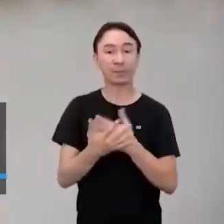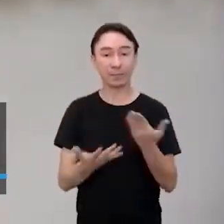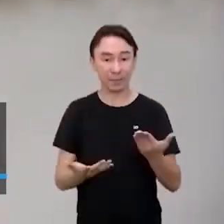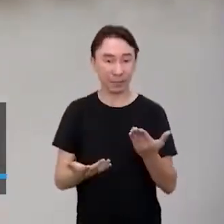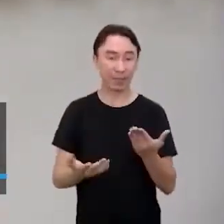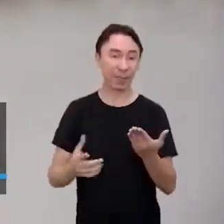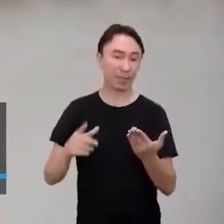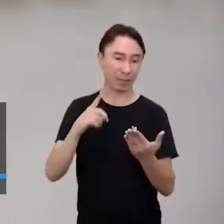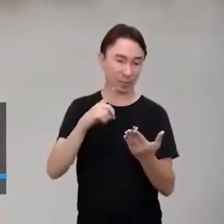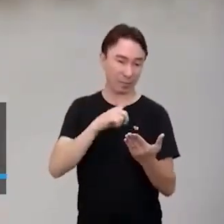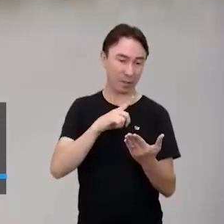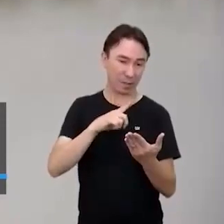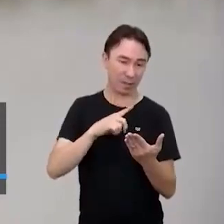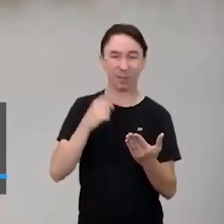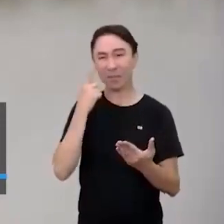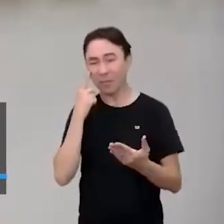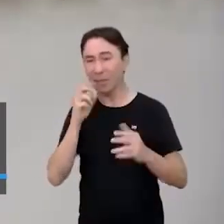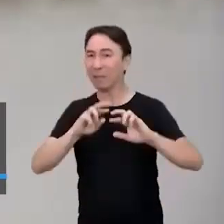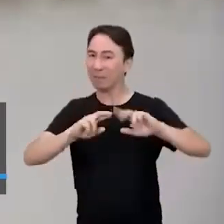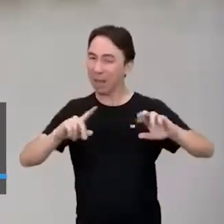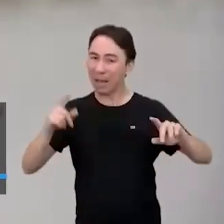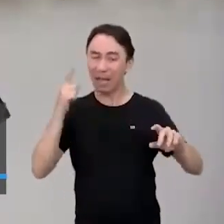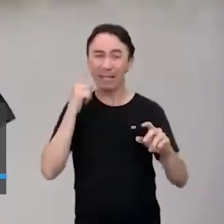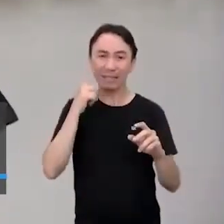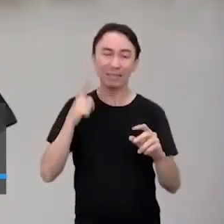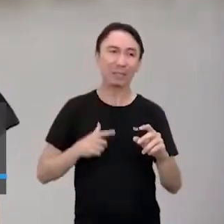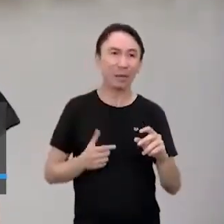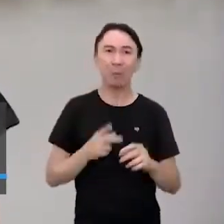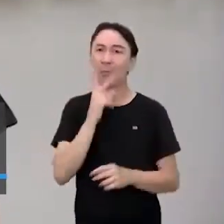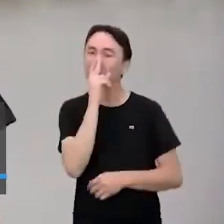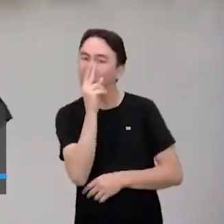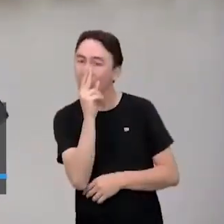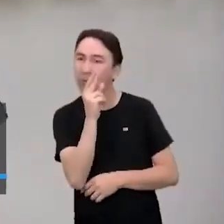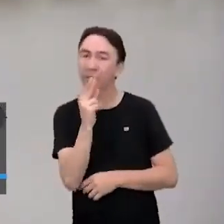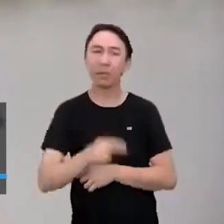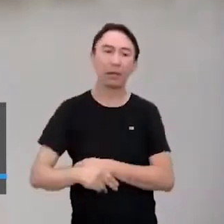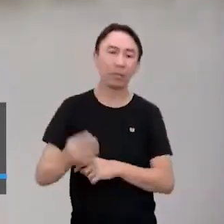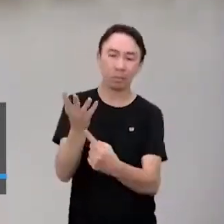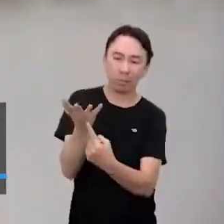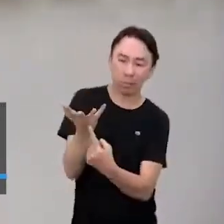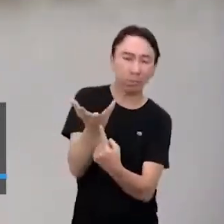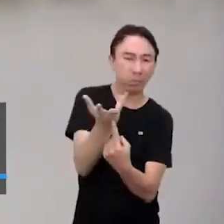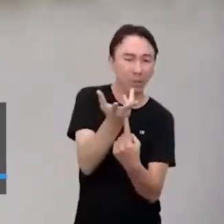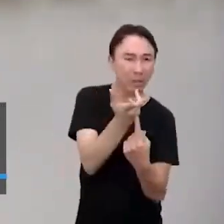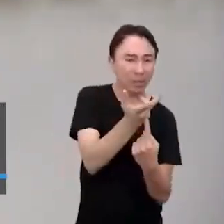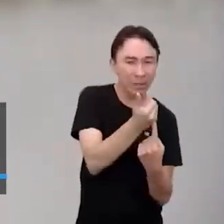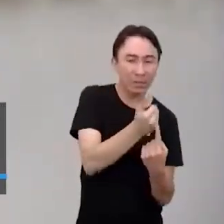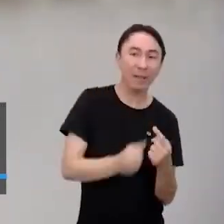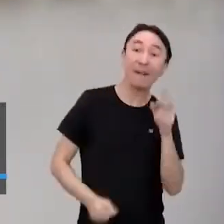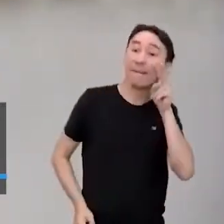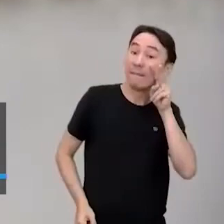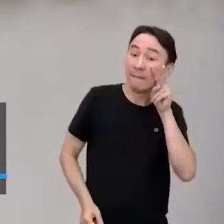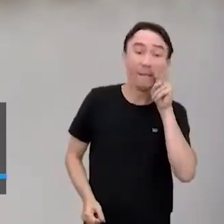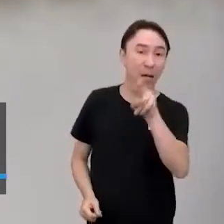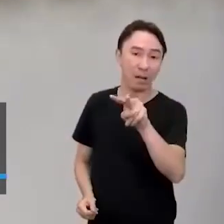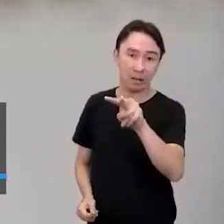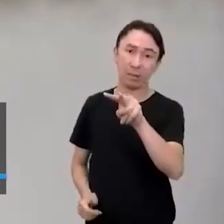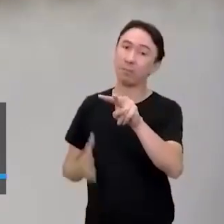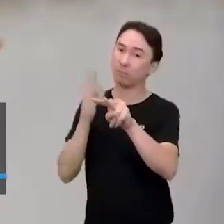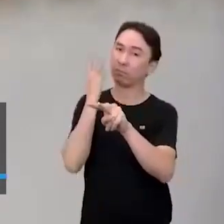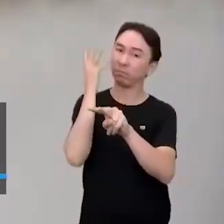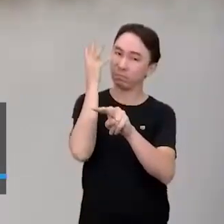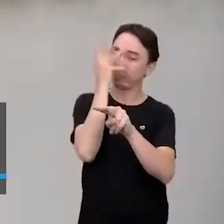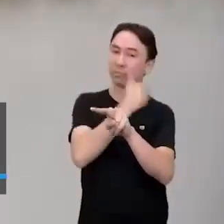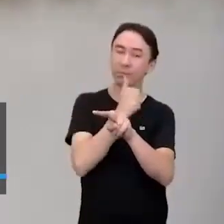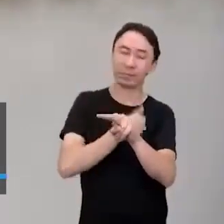perceber certa gestualidade artística. Porque é bonito de assistir, não é só, por exemplo, quando você está assistindo uma luta,